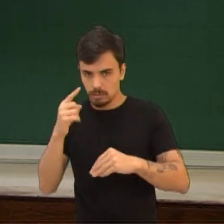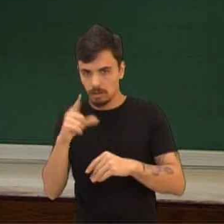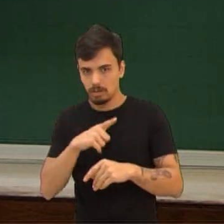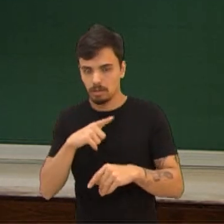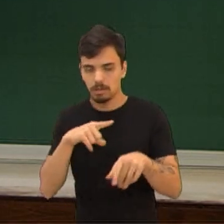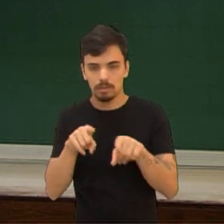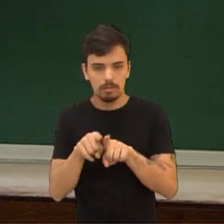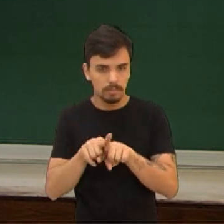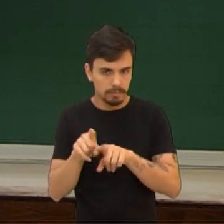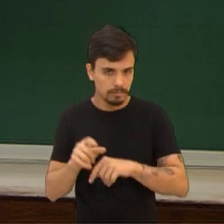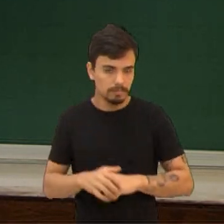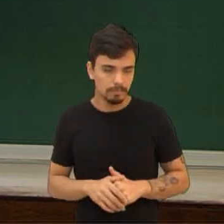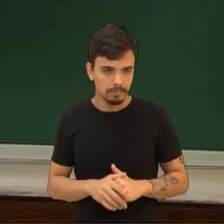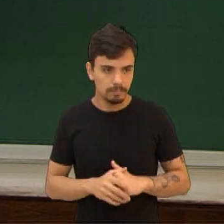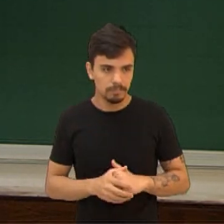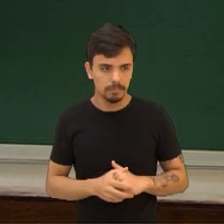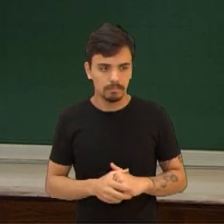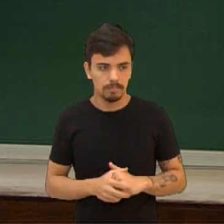Ok?